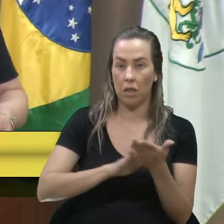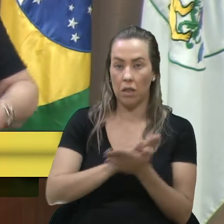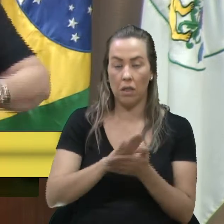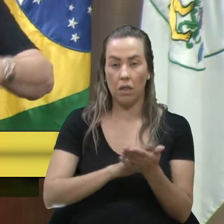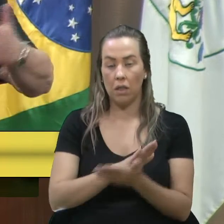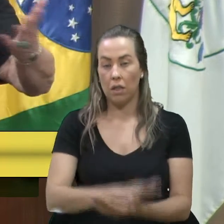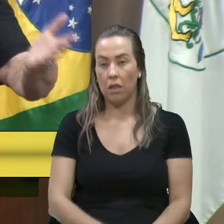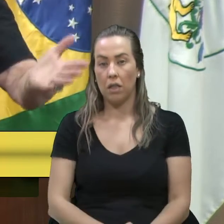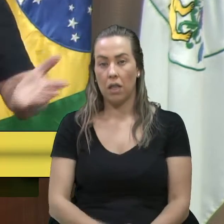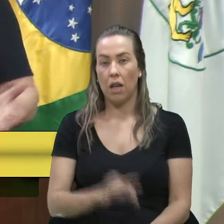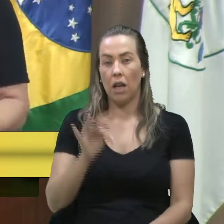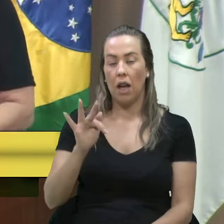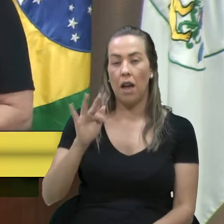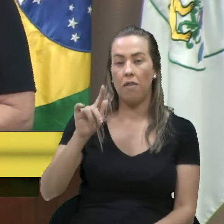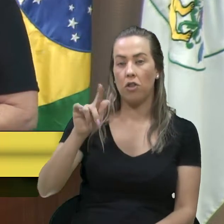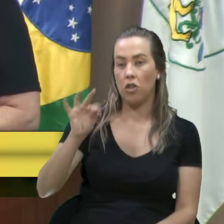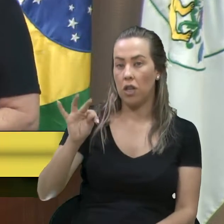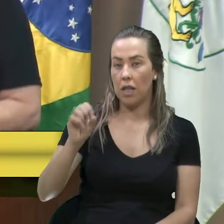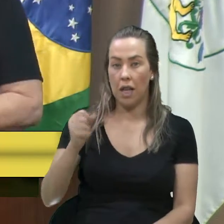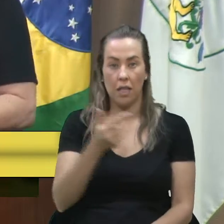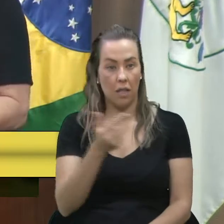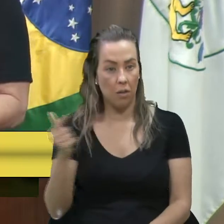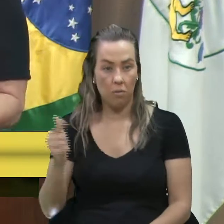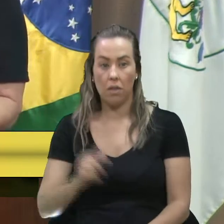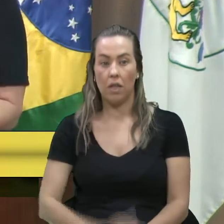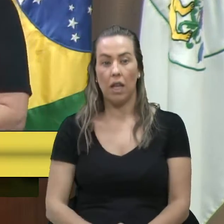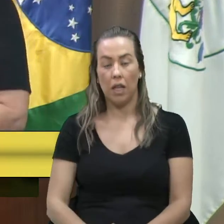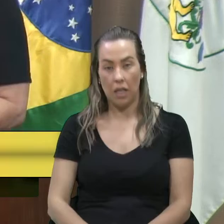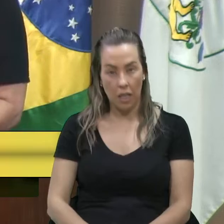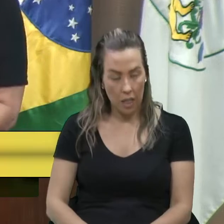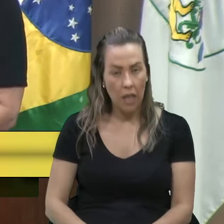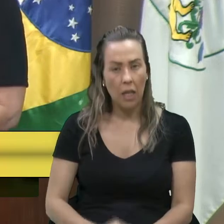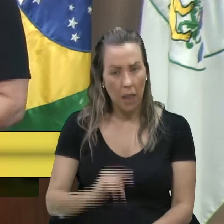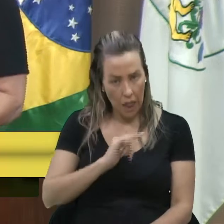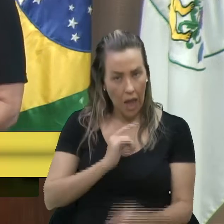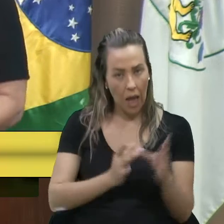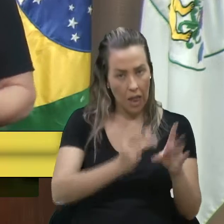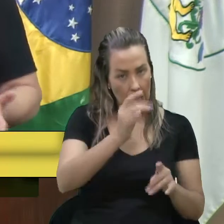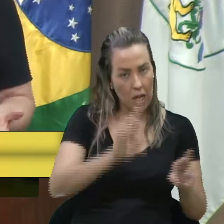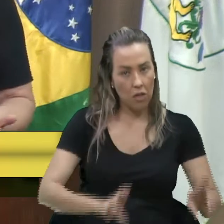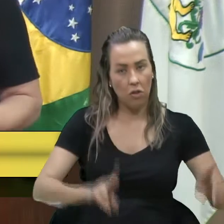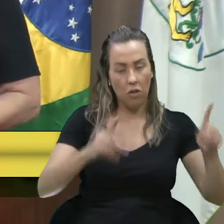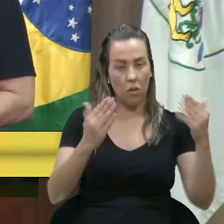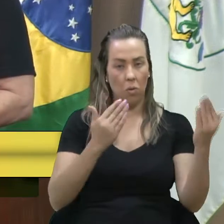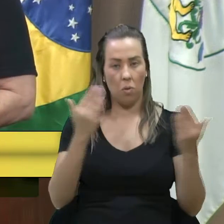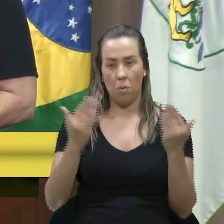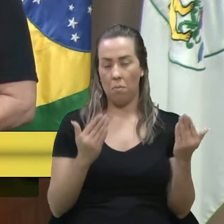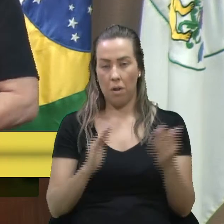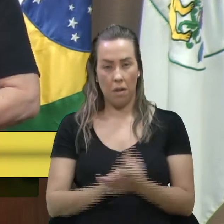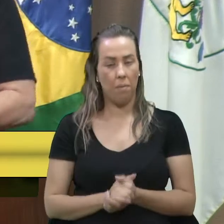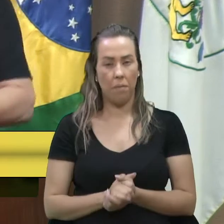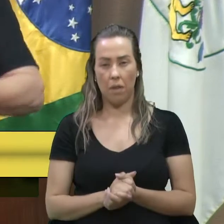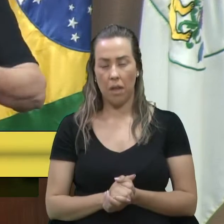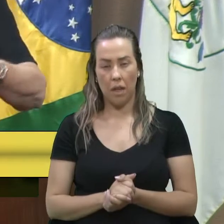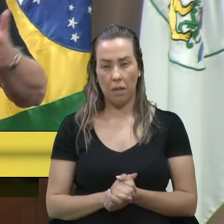fala em fundo de garantia, nós também não temos. Então, nós temos uma peculiaridade que ela não é comparável, é como